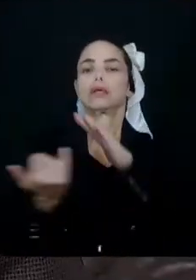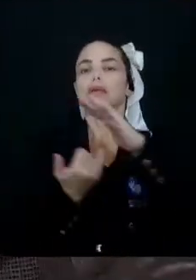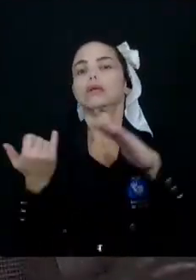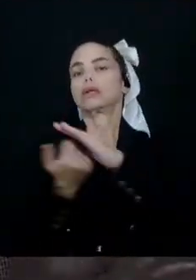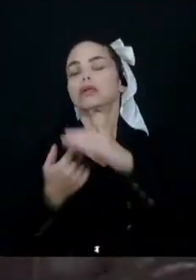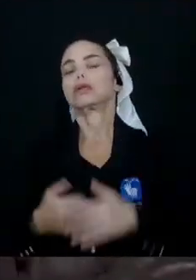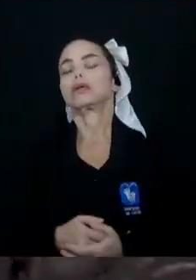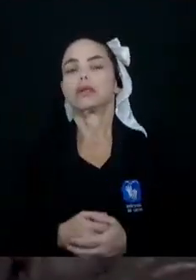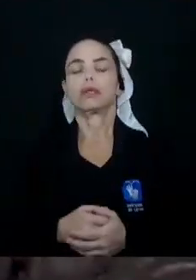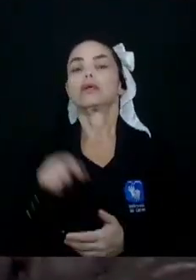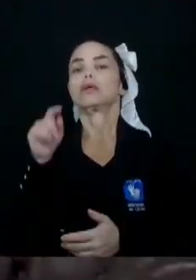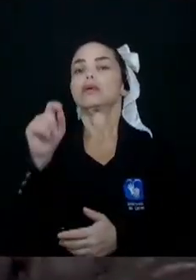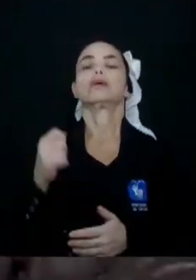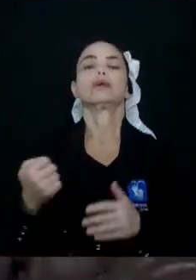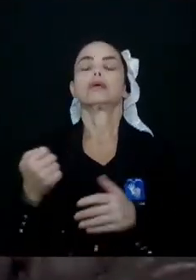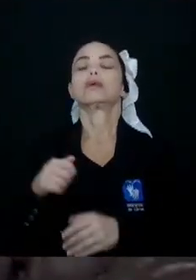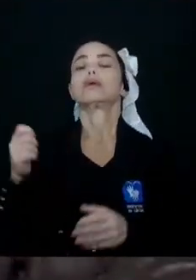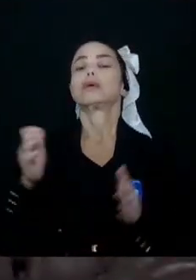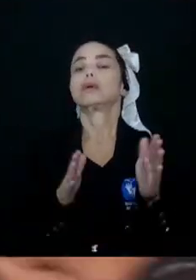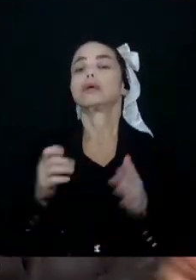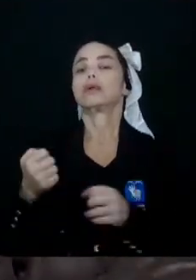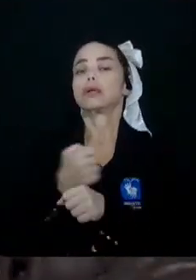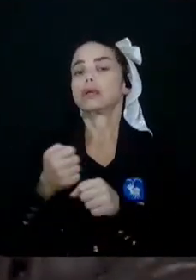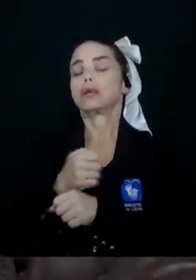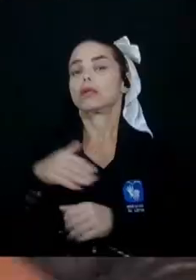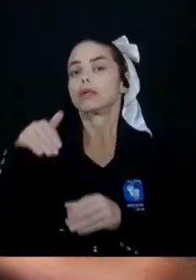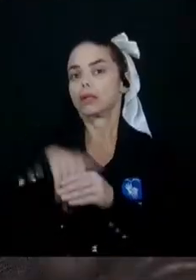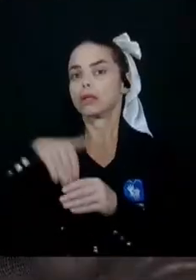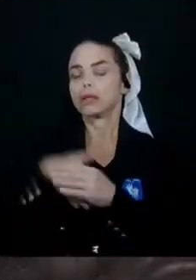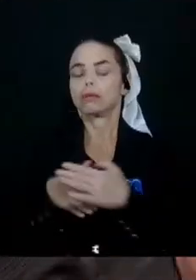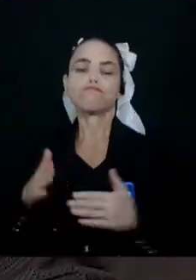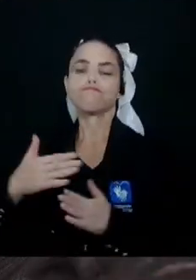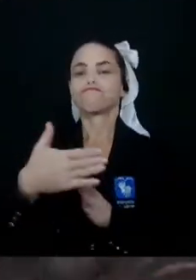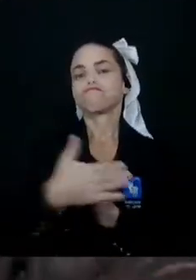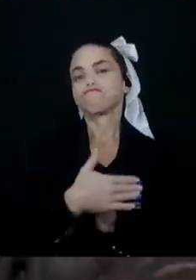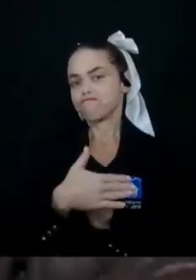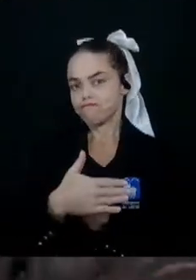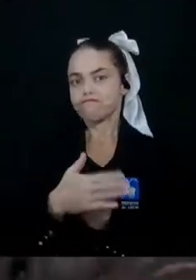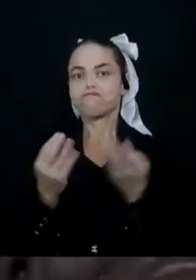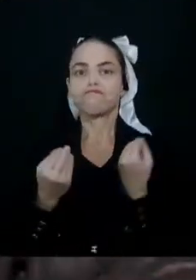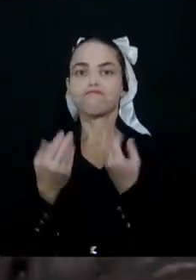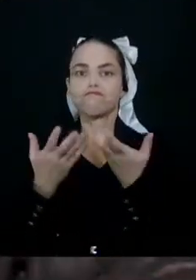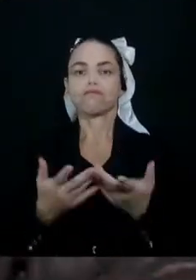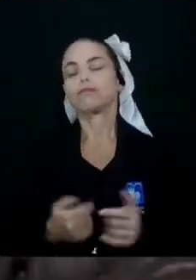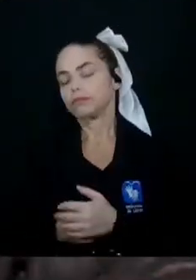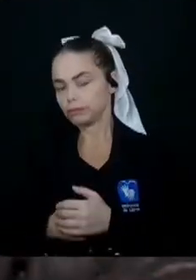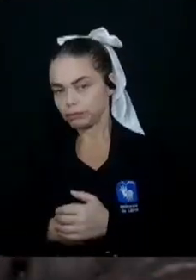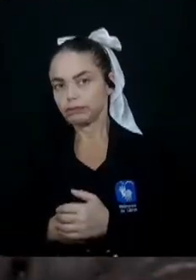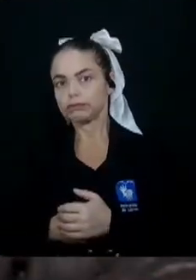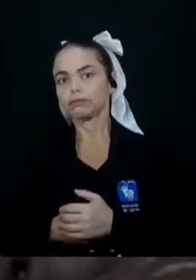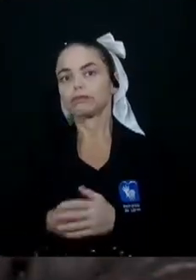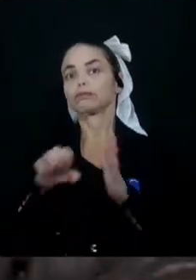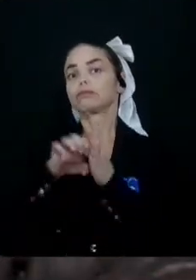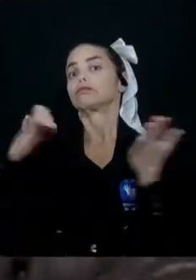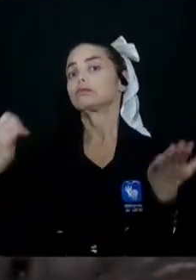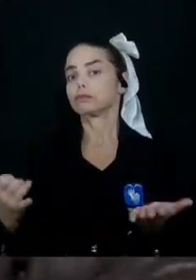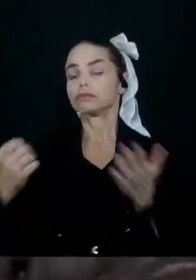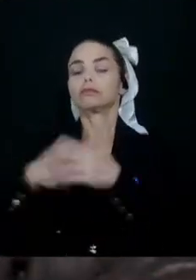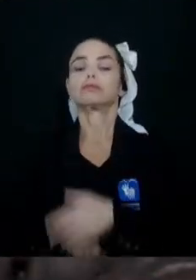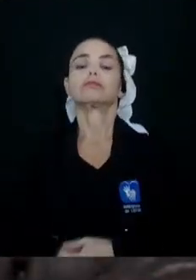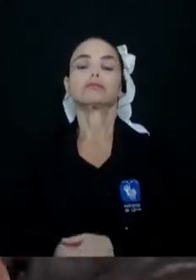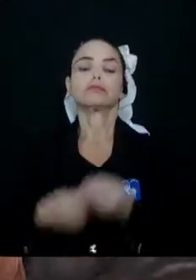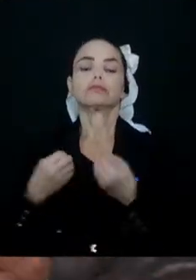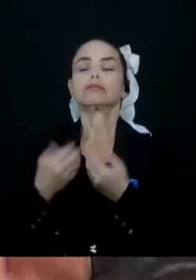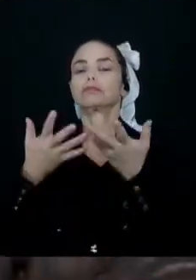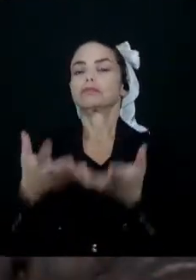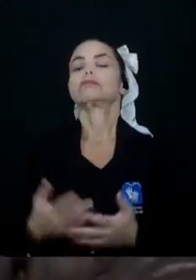um ano eleitoral, nós temos limitação de entregar ou fazer edital para que as doações sejam feitas às entidades.